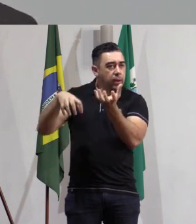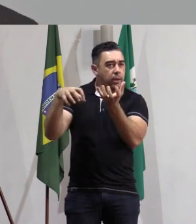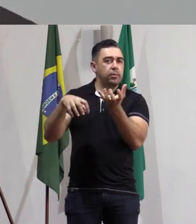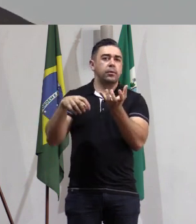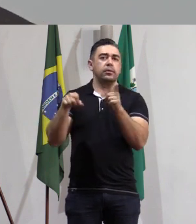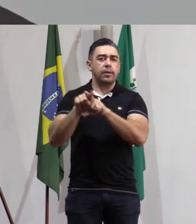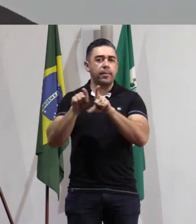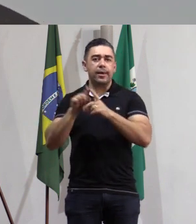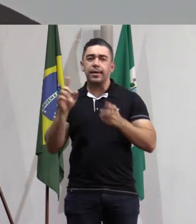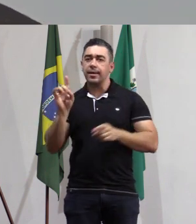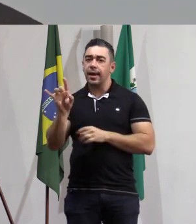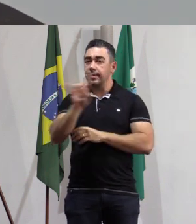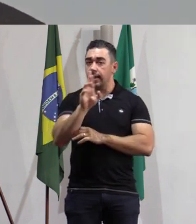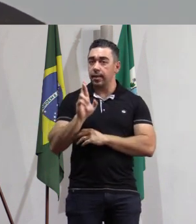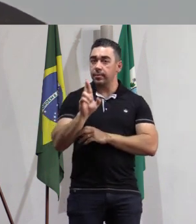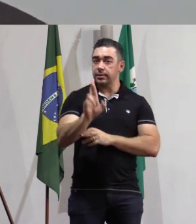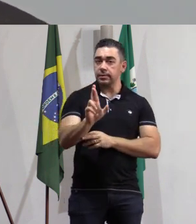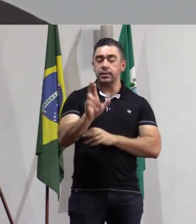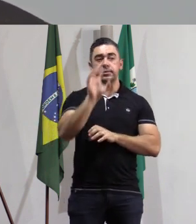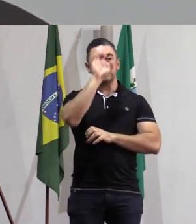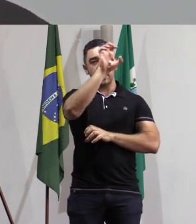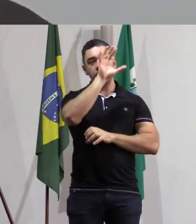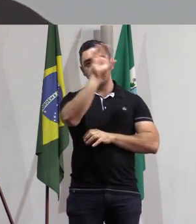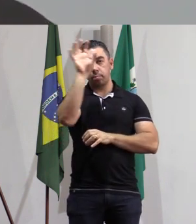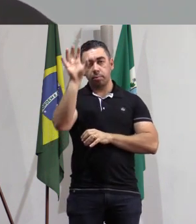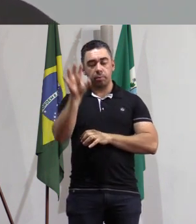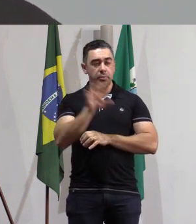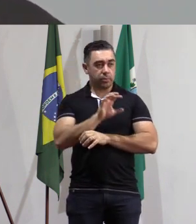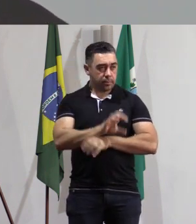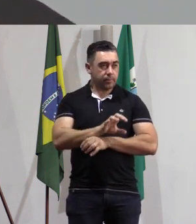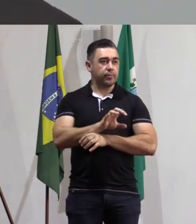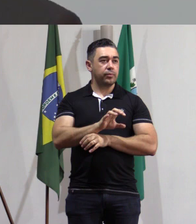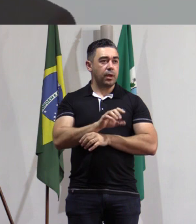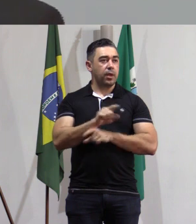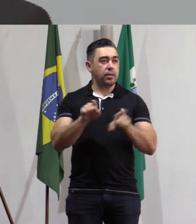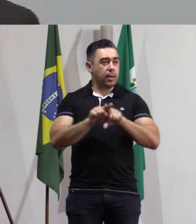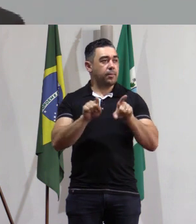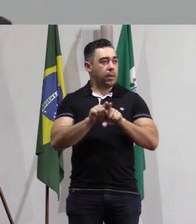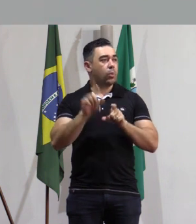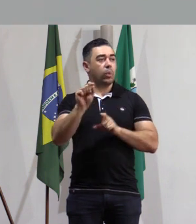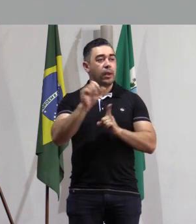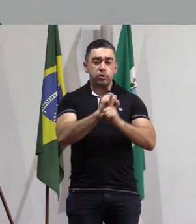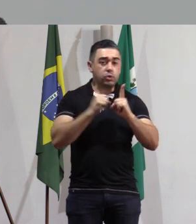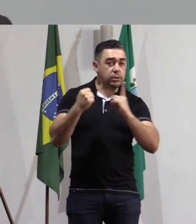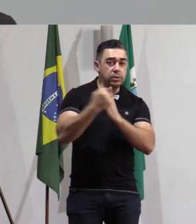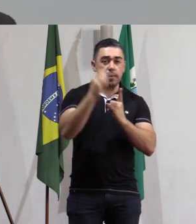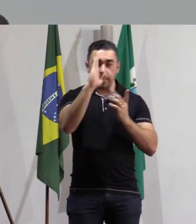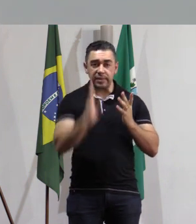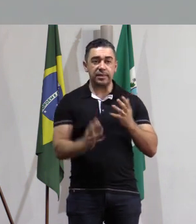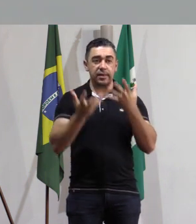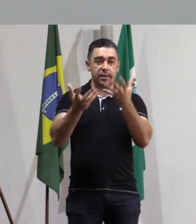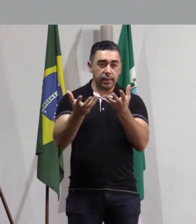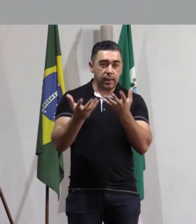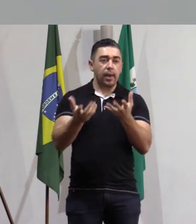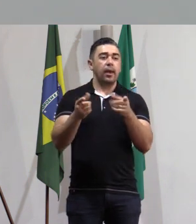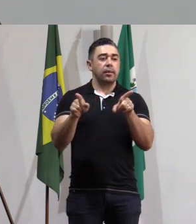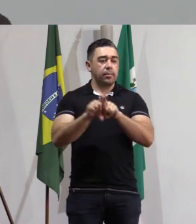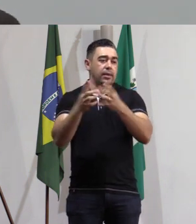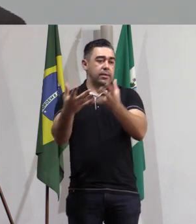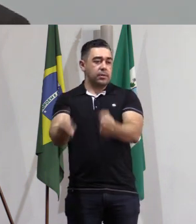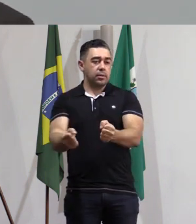dos estados e os representantes do povo, a partir daquilo que a comunidade quiser e deliberar,